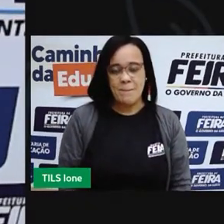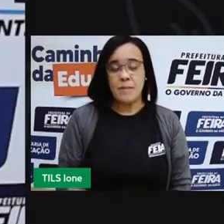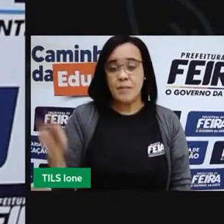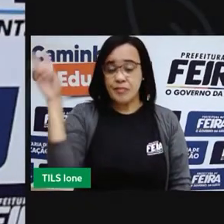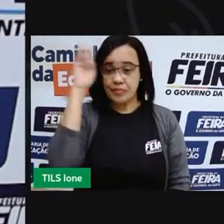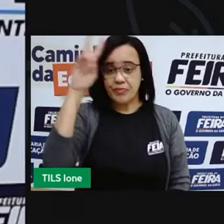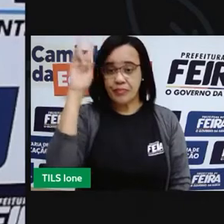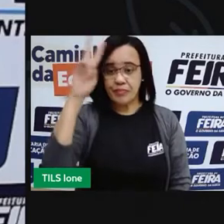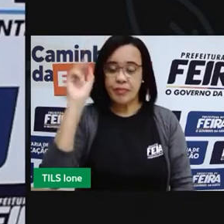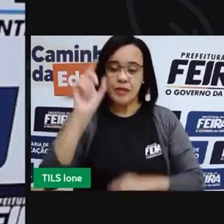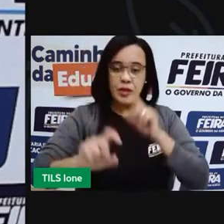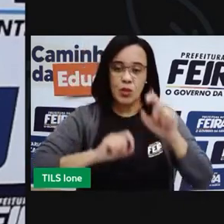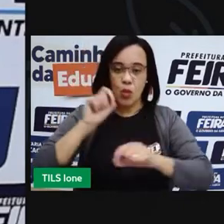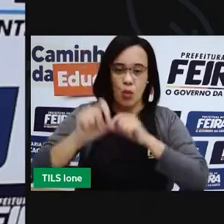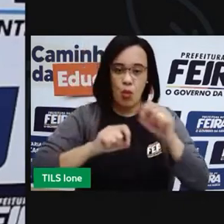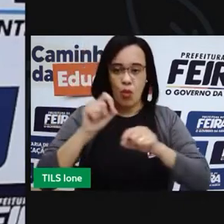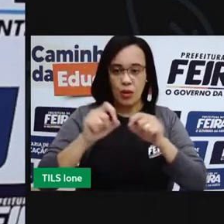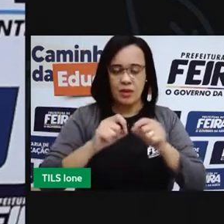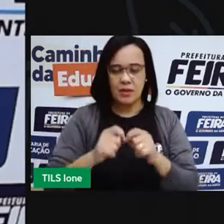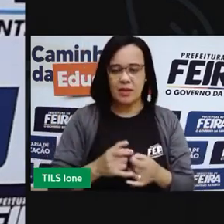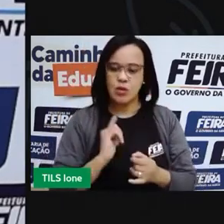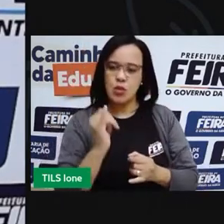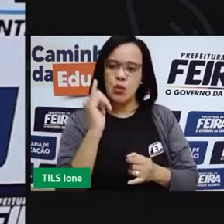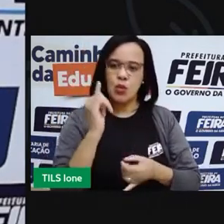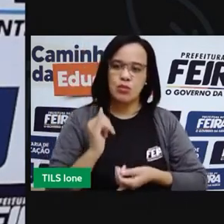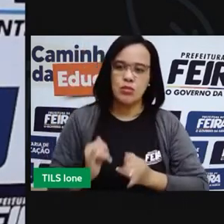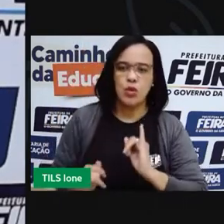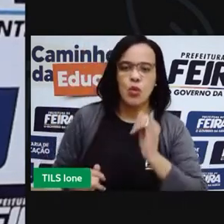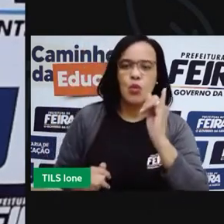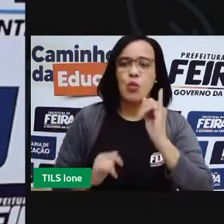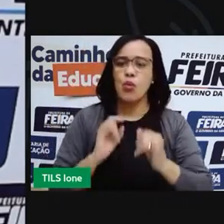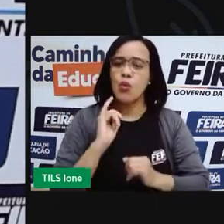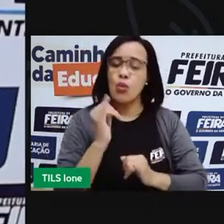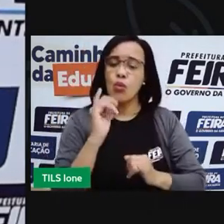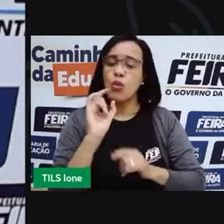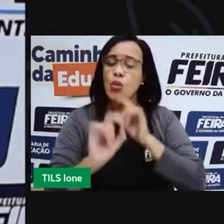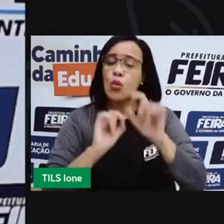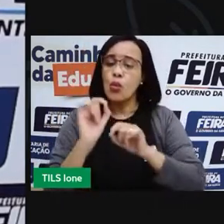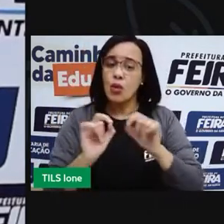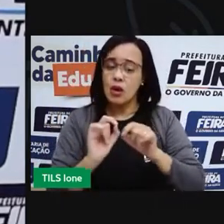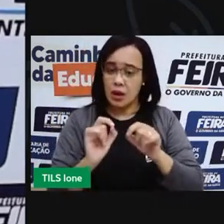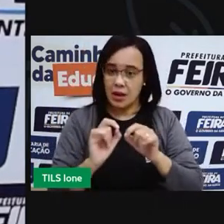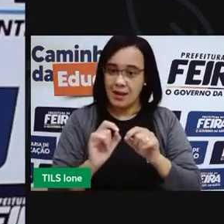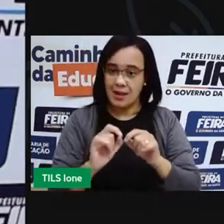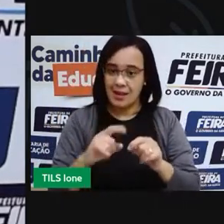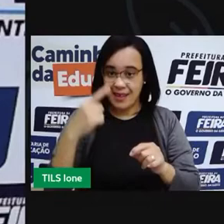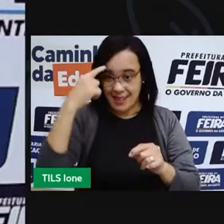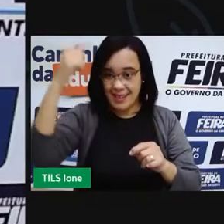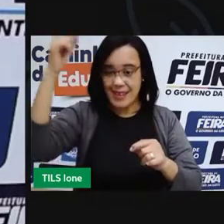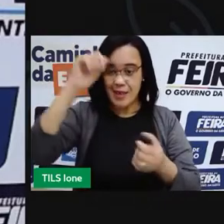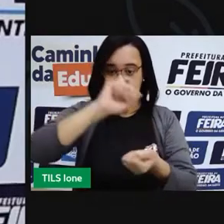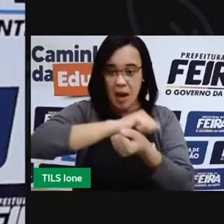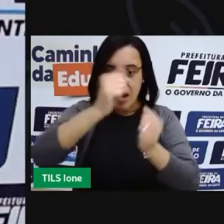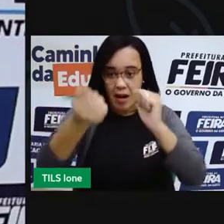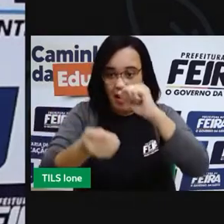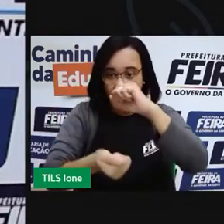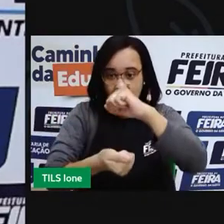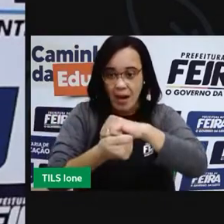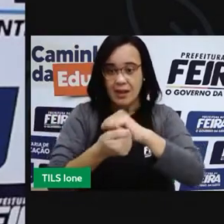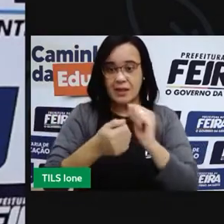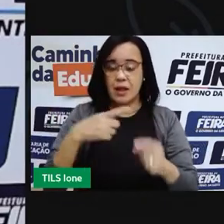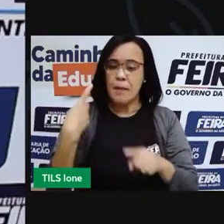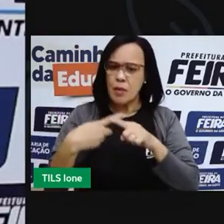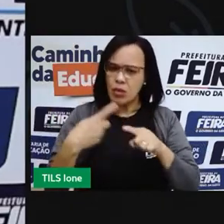Lembrando que, por se tratar de uma lenda, como eu disse para vocês, ela sofre adaptações de uma região